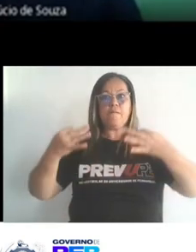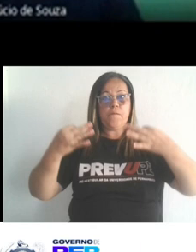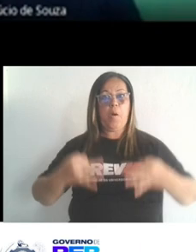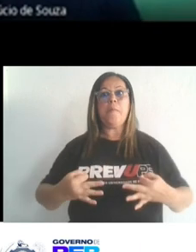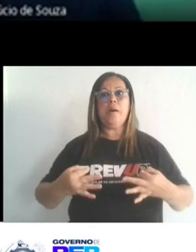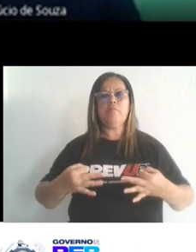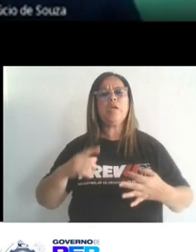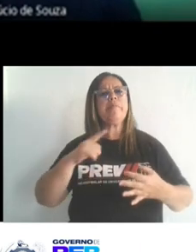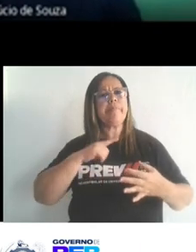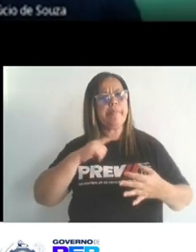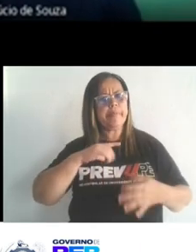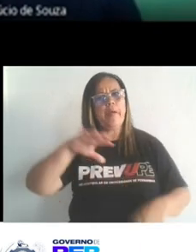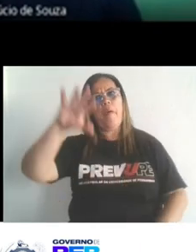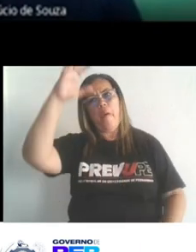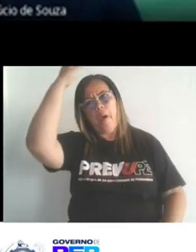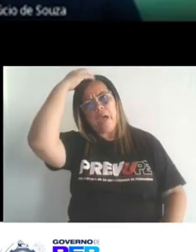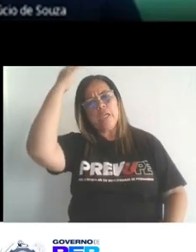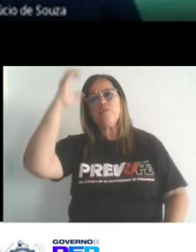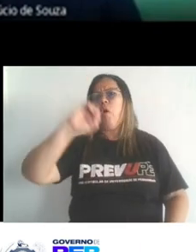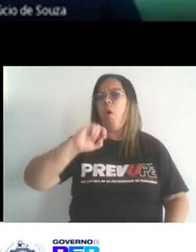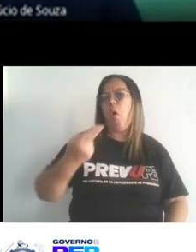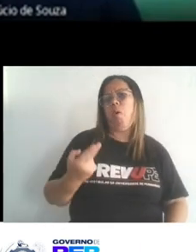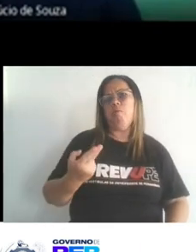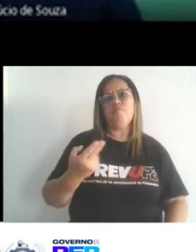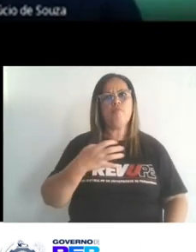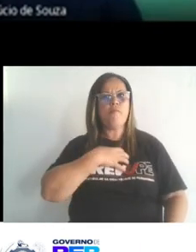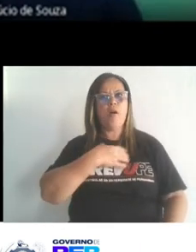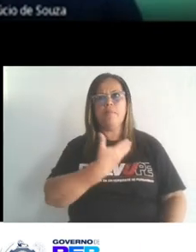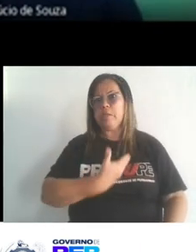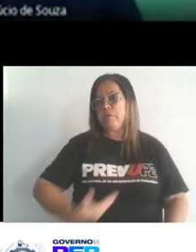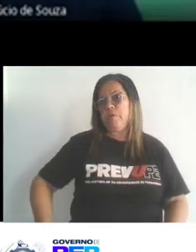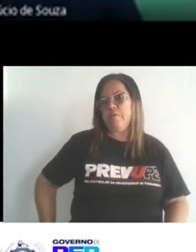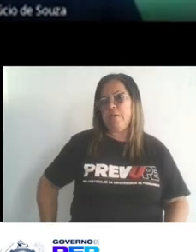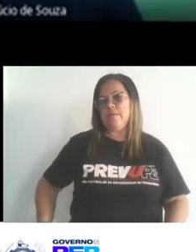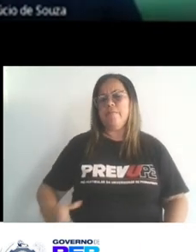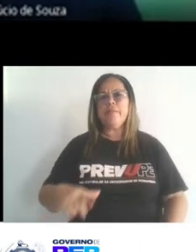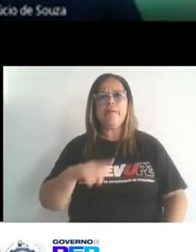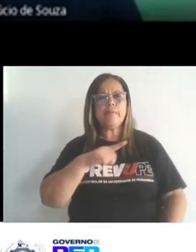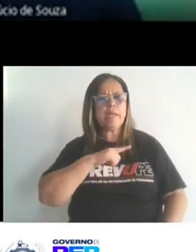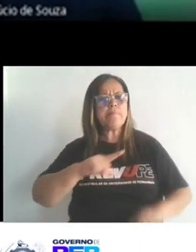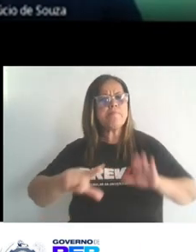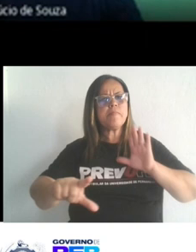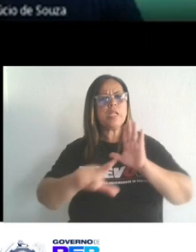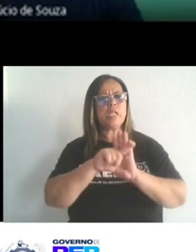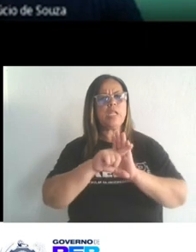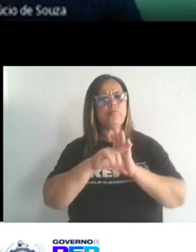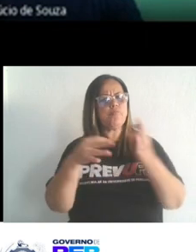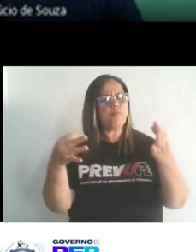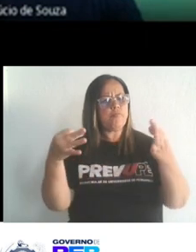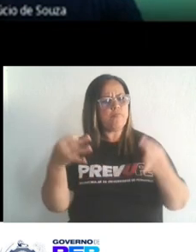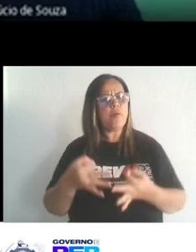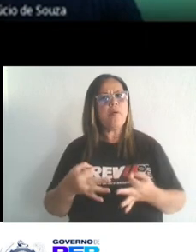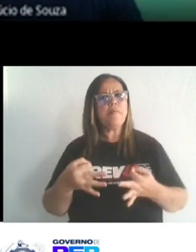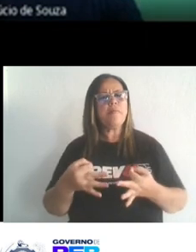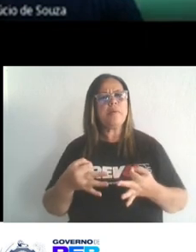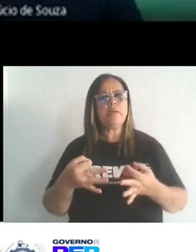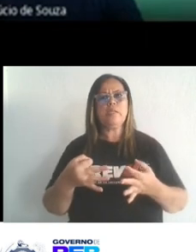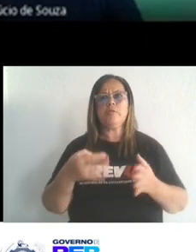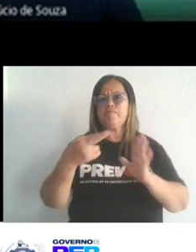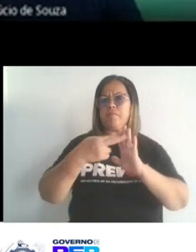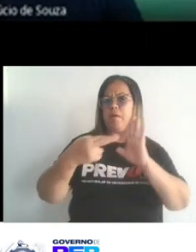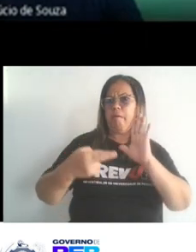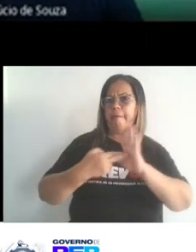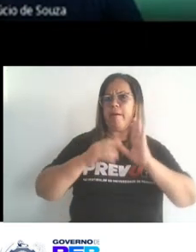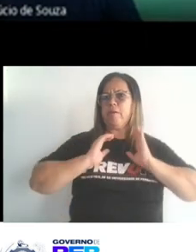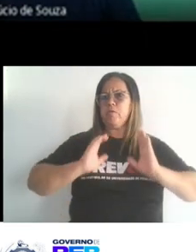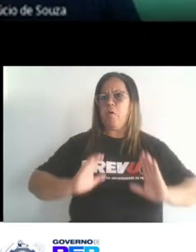que existam reis ou corpos de governo significa a existência de leis formais regras de conduta que